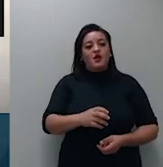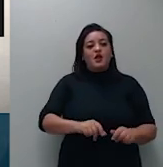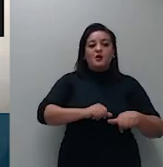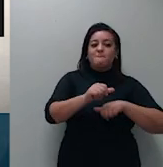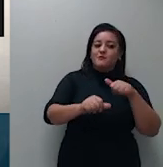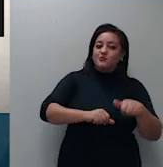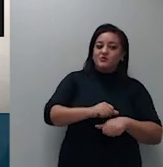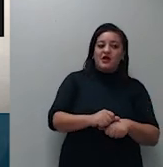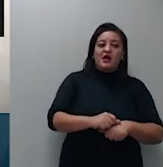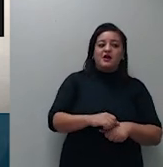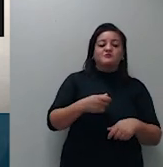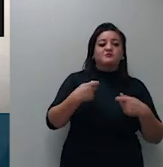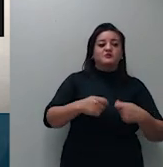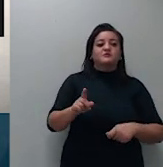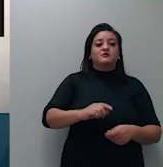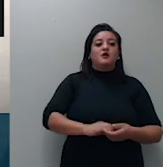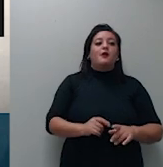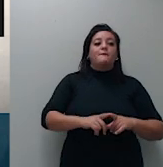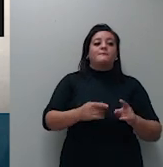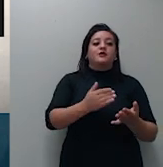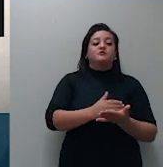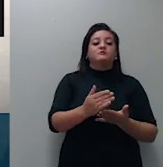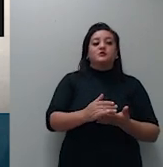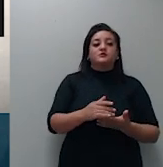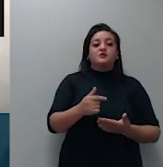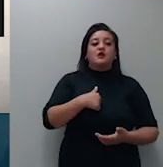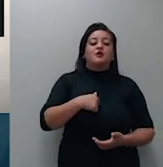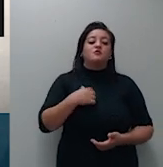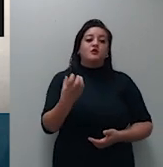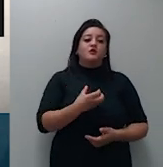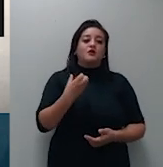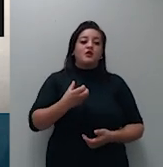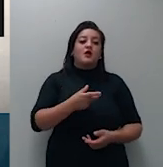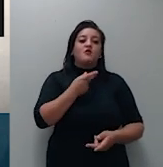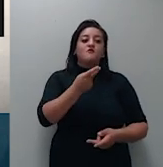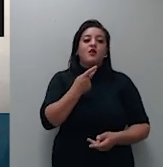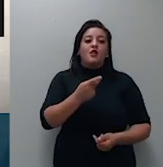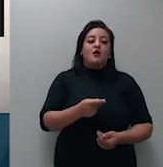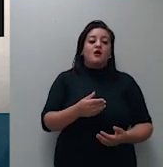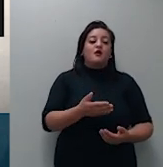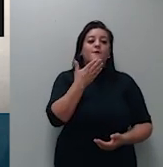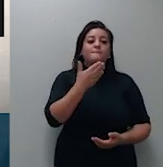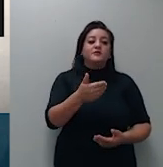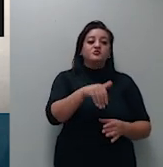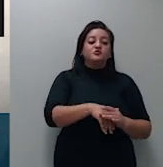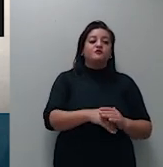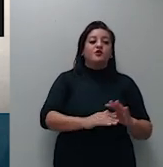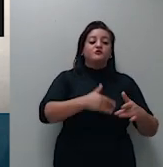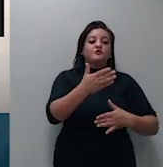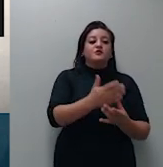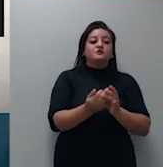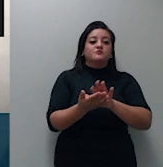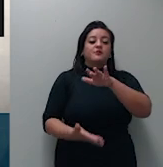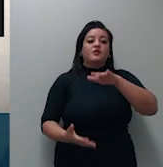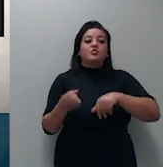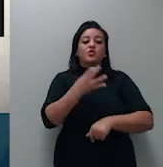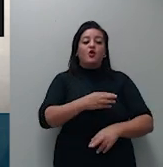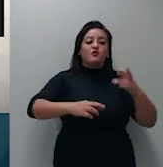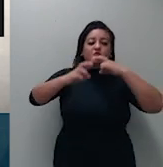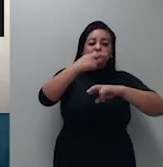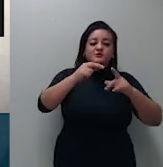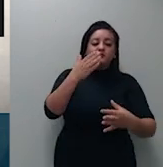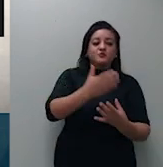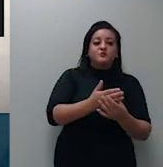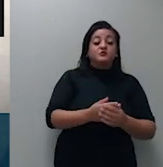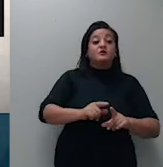ficar desnecessária mas em princípio eu gostaria de antecipar um pedido de vista dos Autos para melhor exame